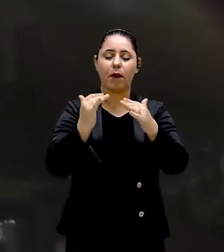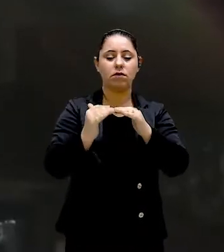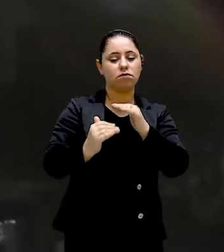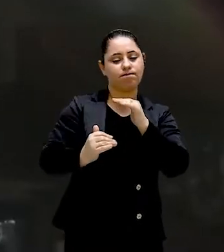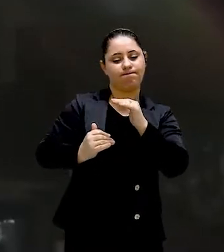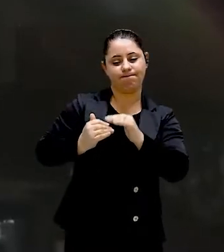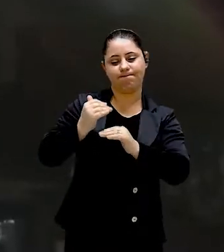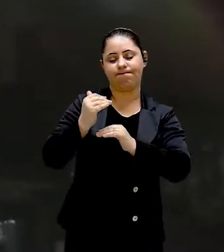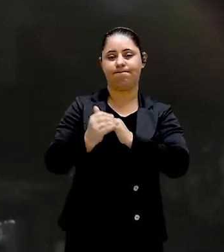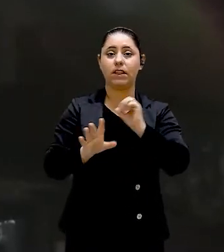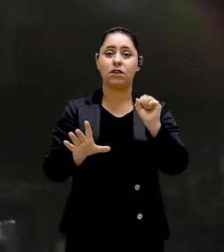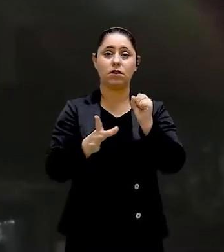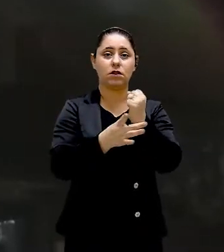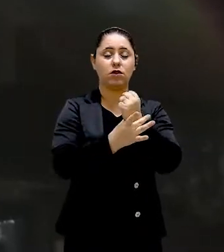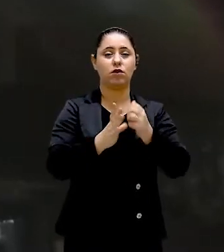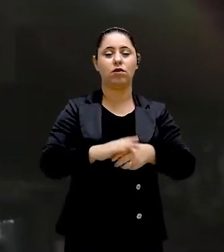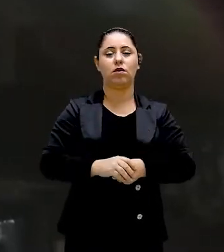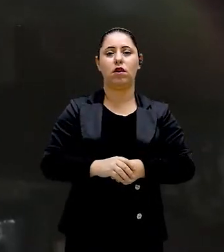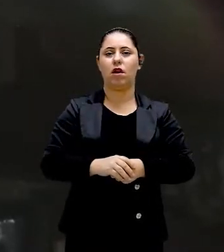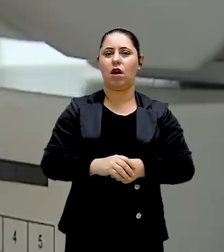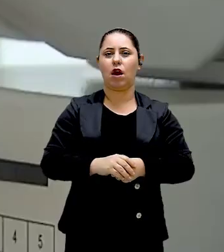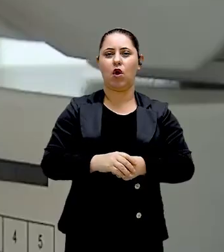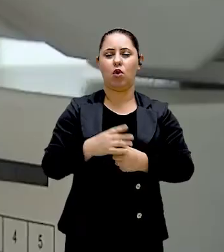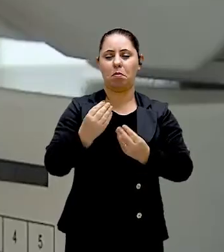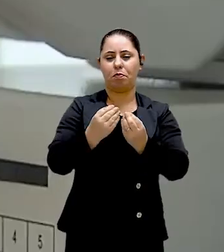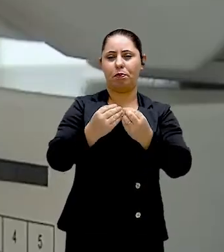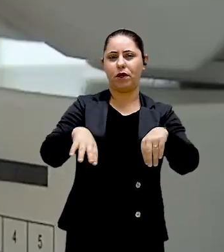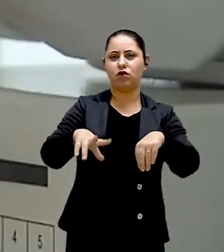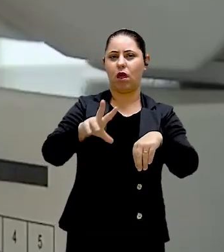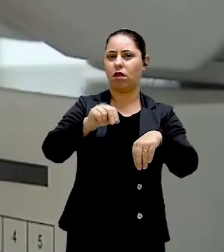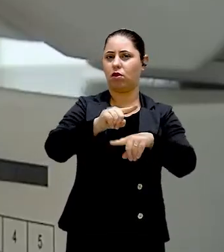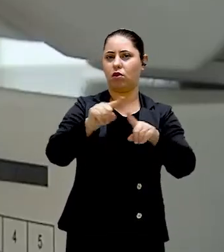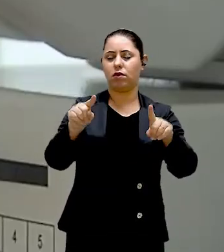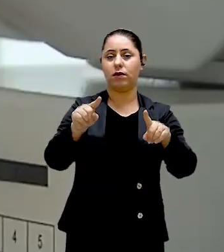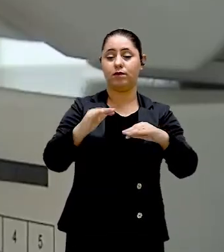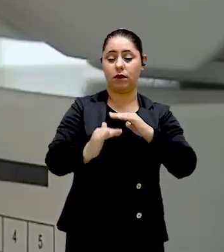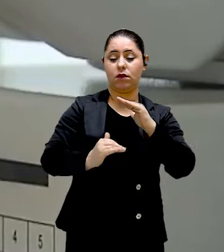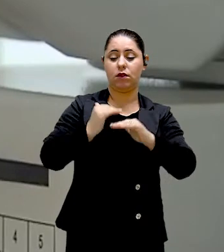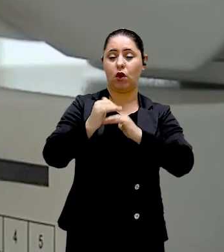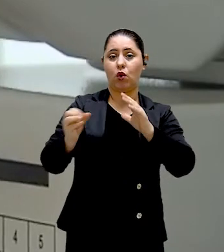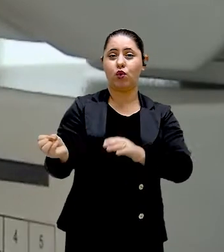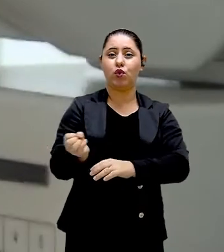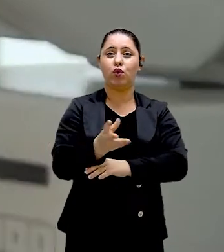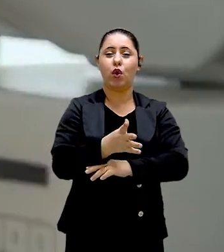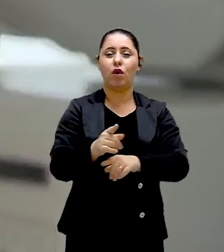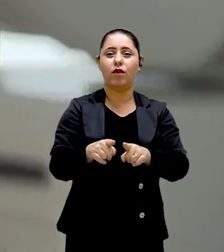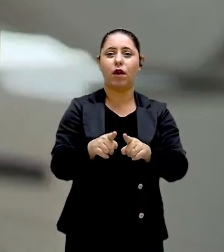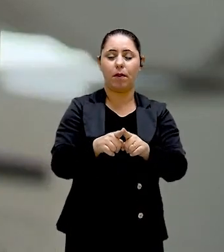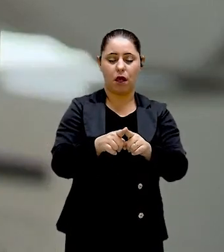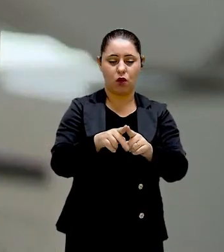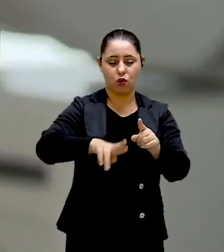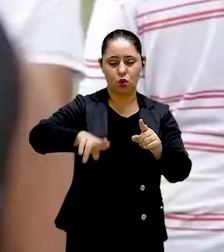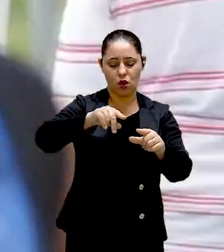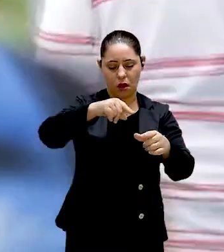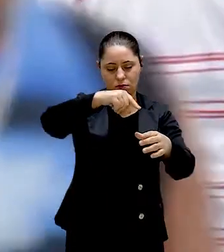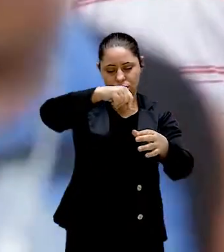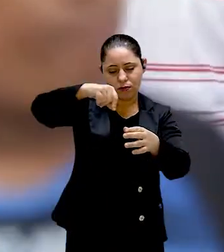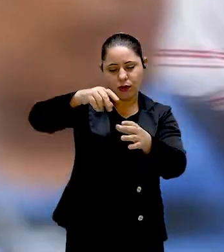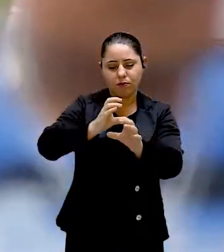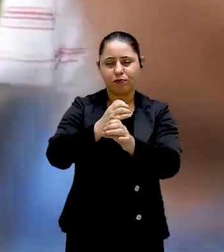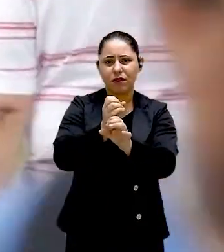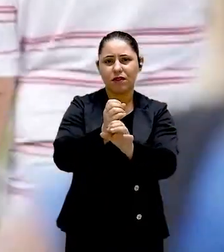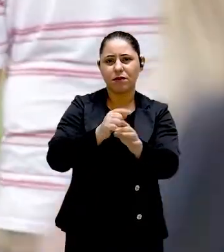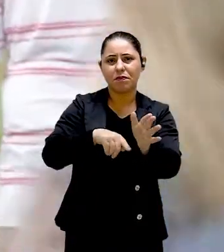segura, sem impactos negativos no desenvolvimento de novos ingredientes bioativos e, principalmente,